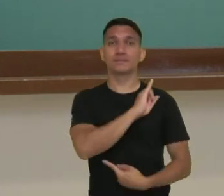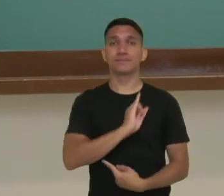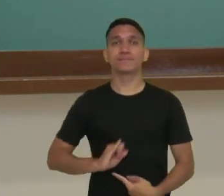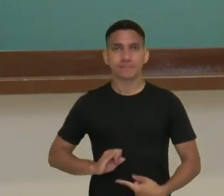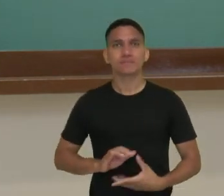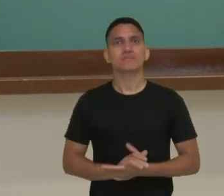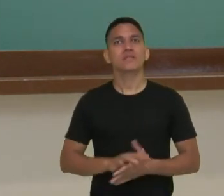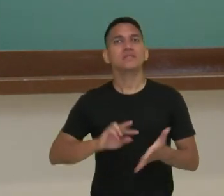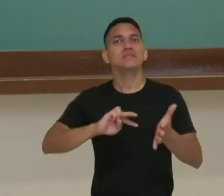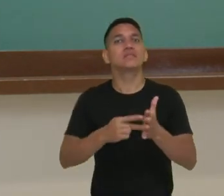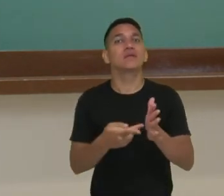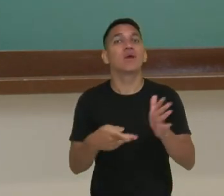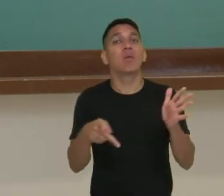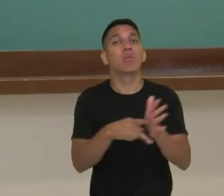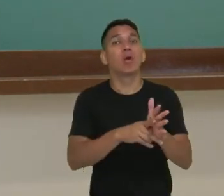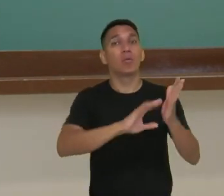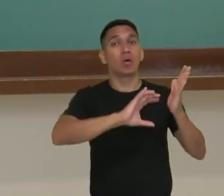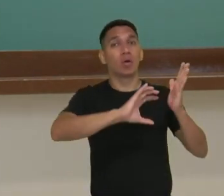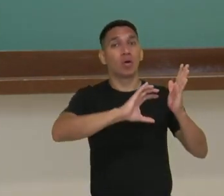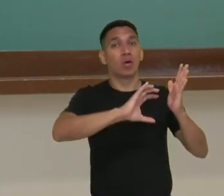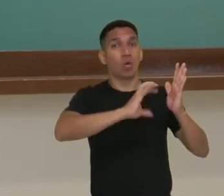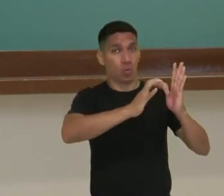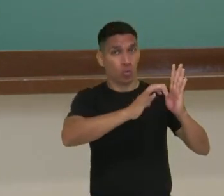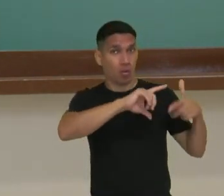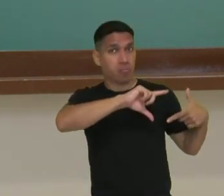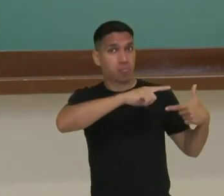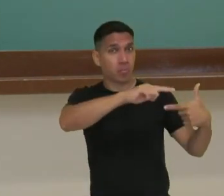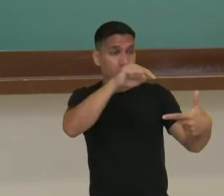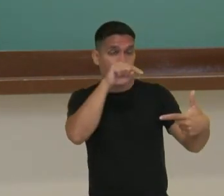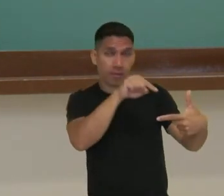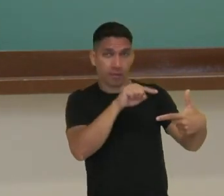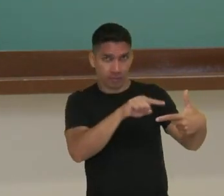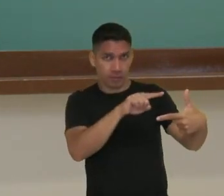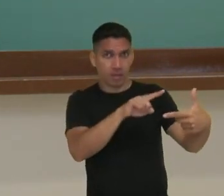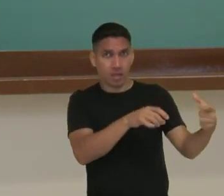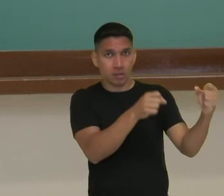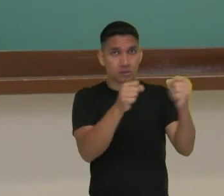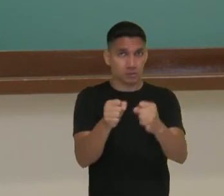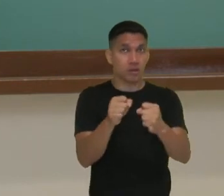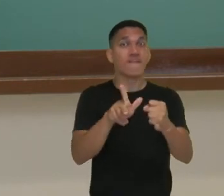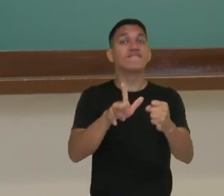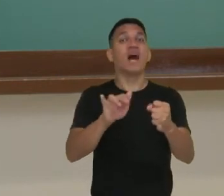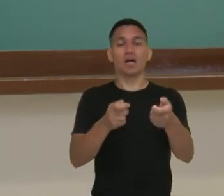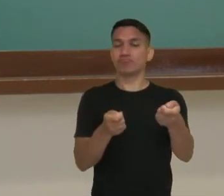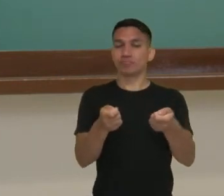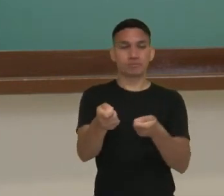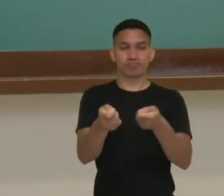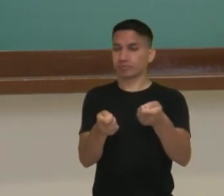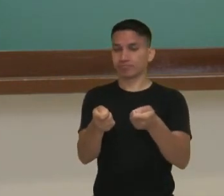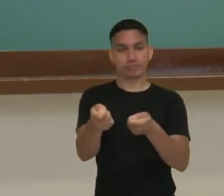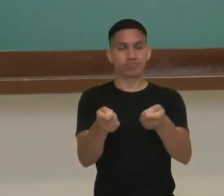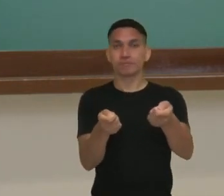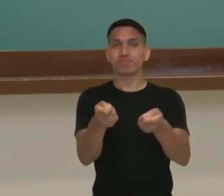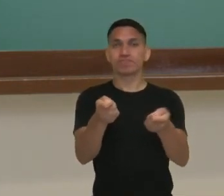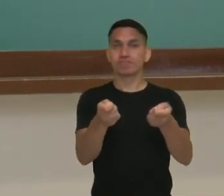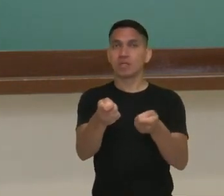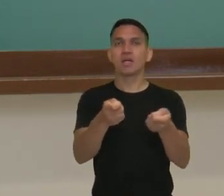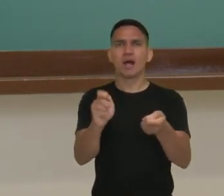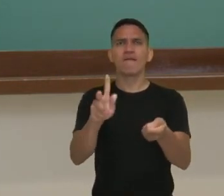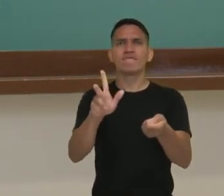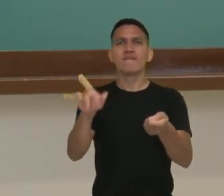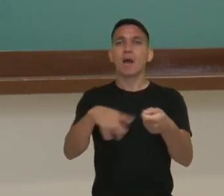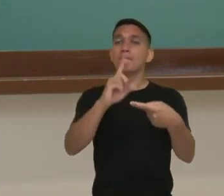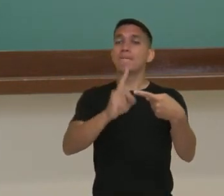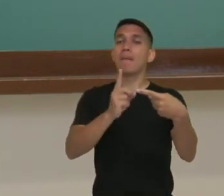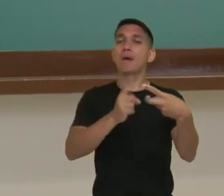dizer que eram os conservadores, que eram o grupo político que estaria no poder, que iam reger, né, organizar e ditar o